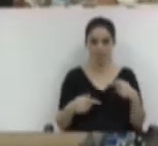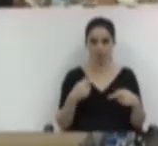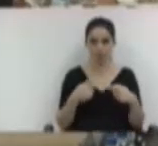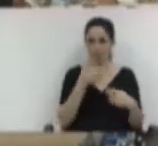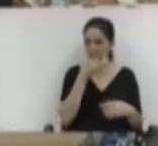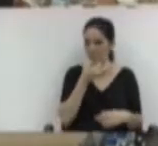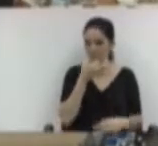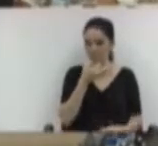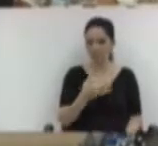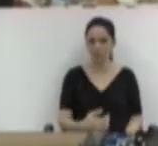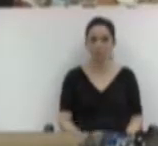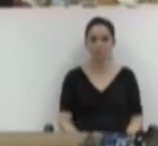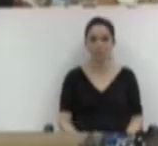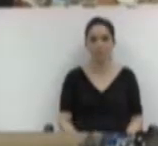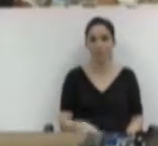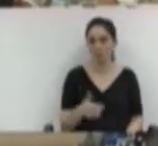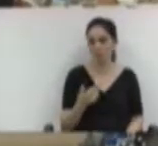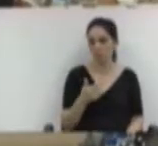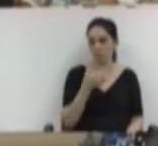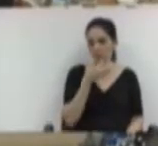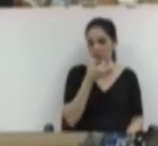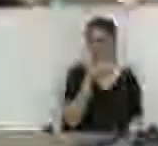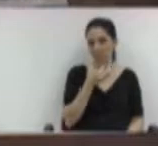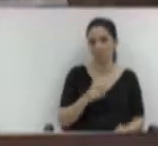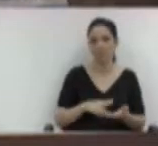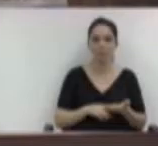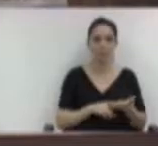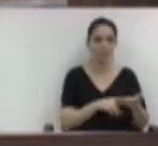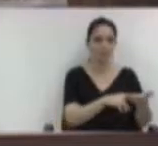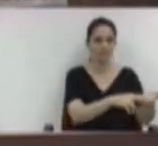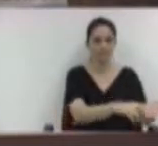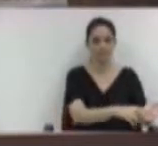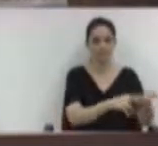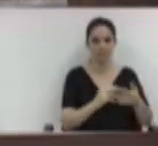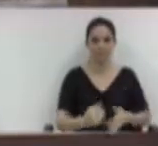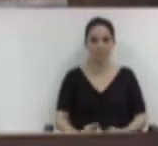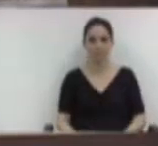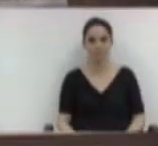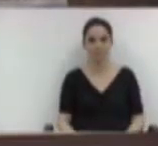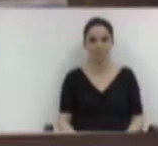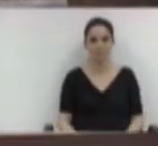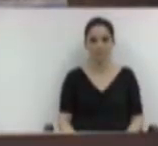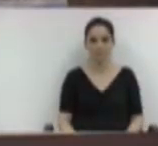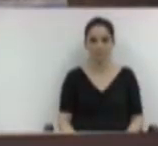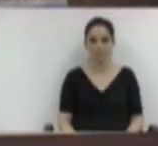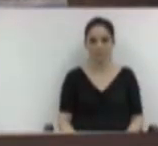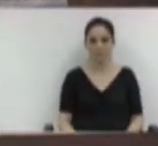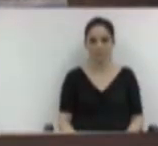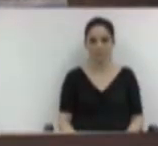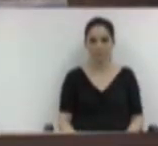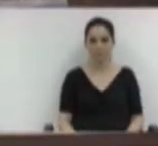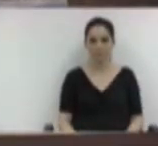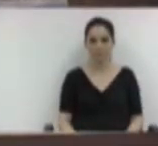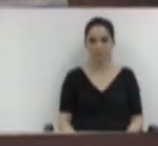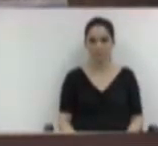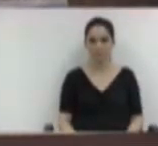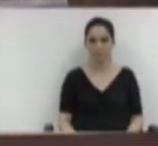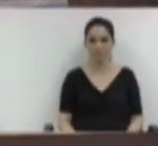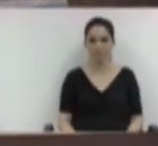discussão. Não havendo quem queira, encaminhe-se ao Poder Executivo. Ela está